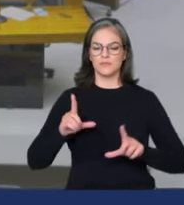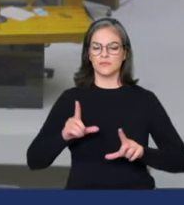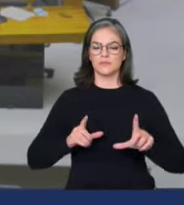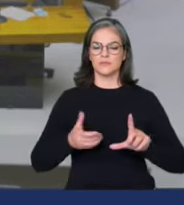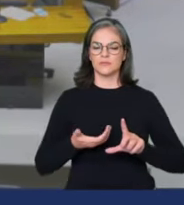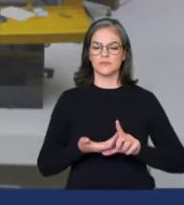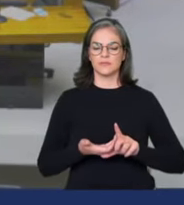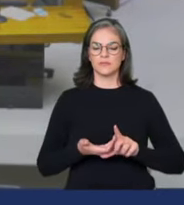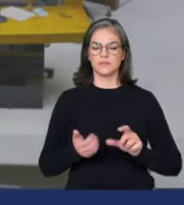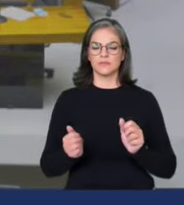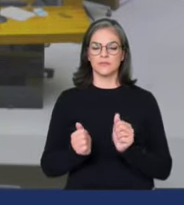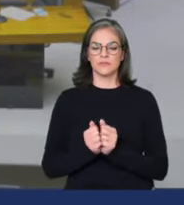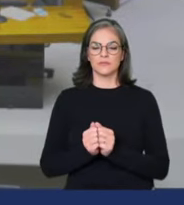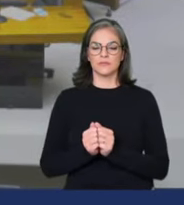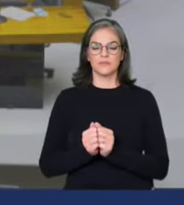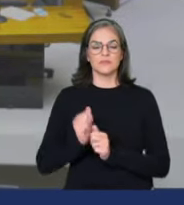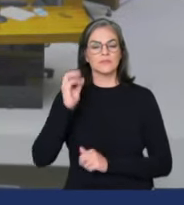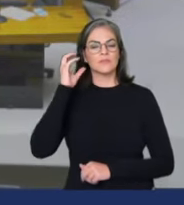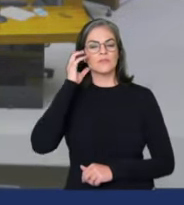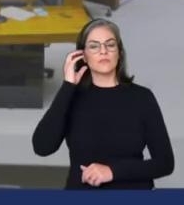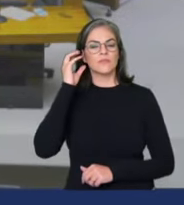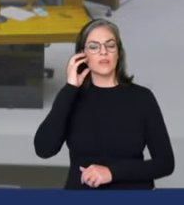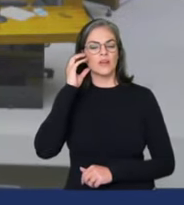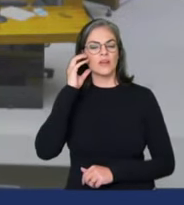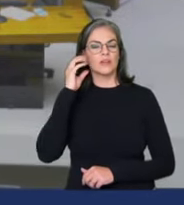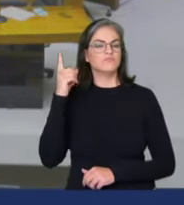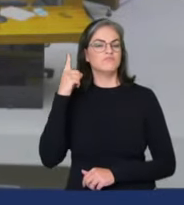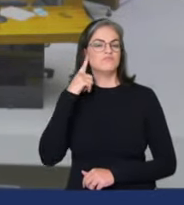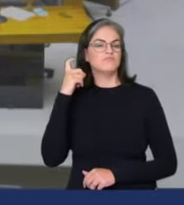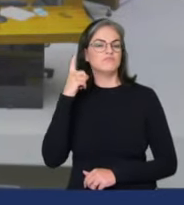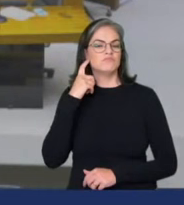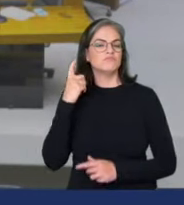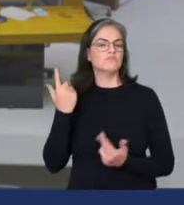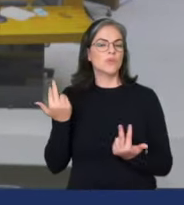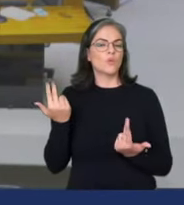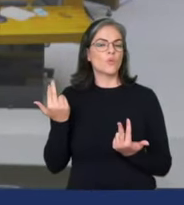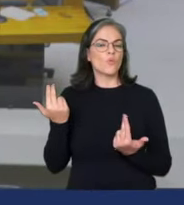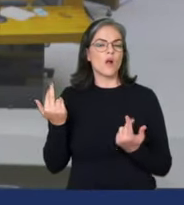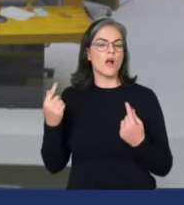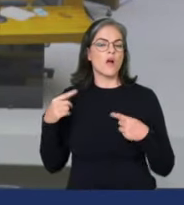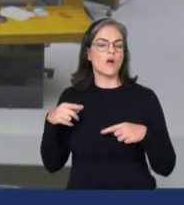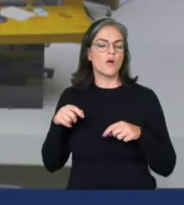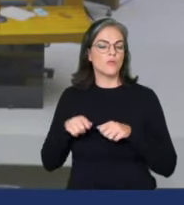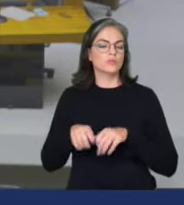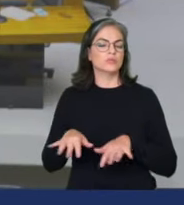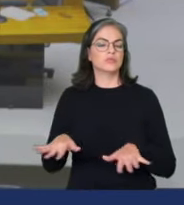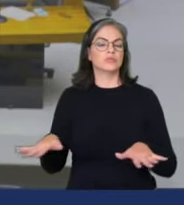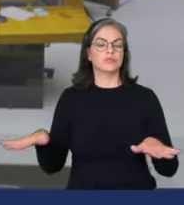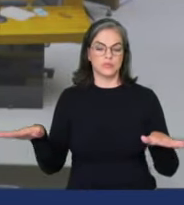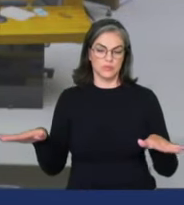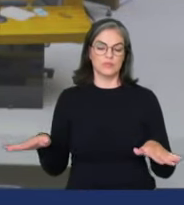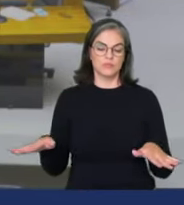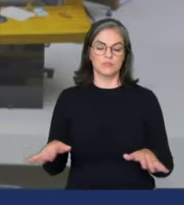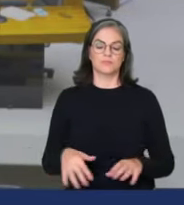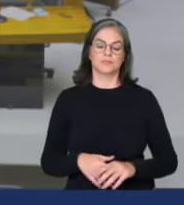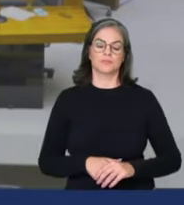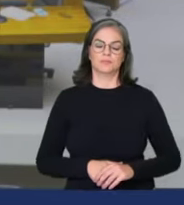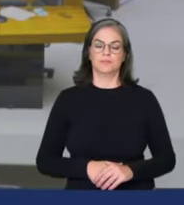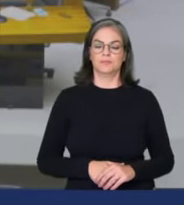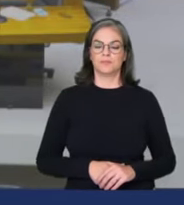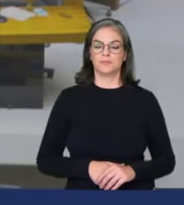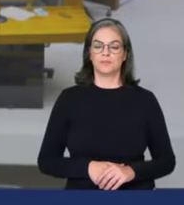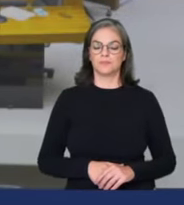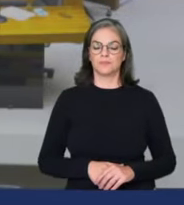uma comissão geral. Tem como objetivo debater a política energética e o desenvolvimento econômico e